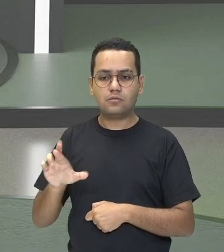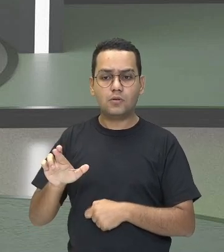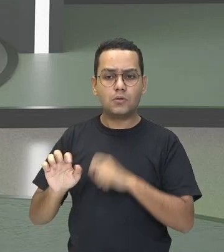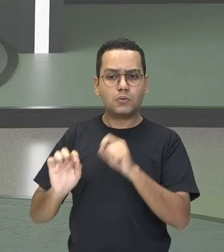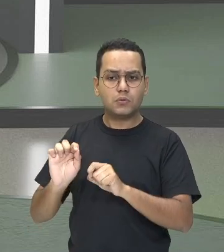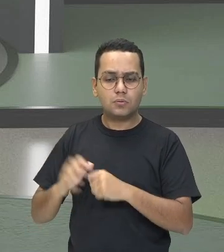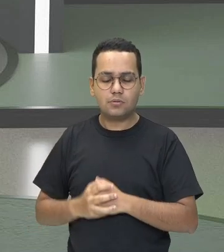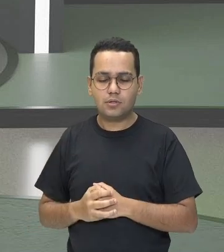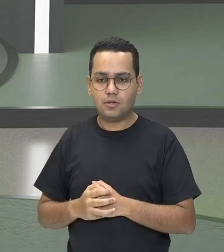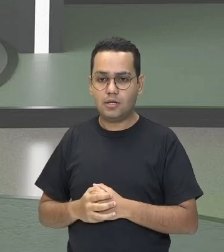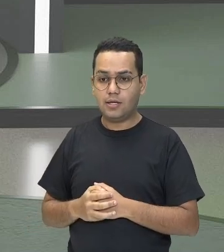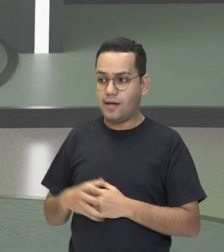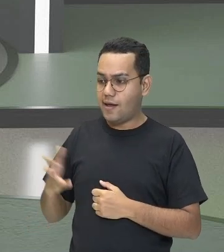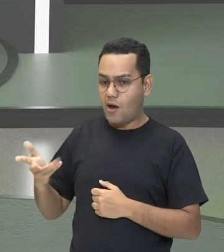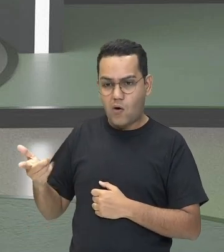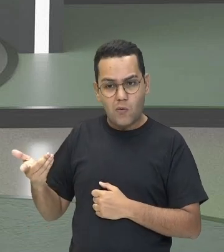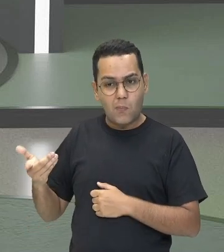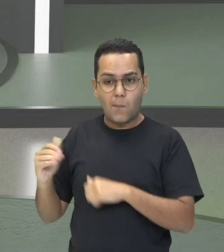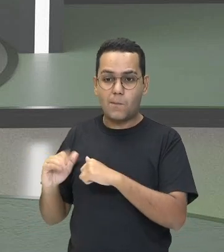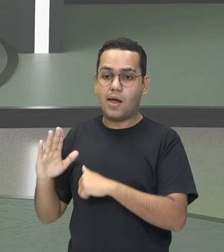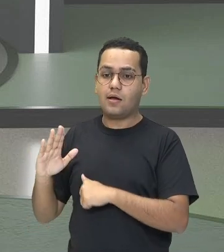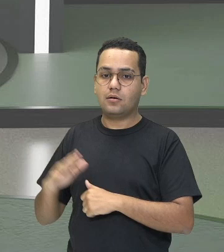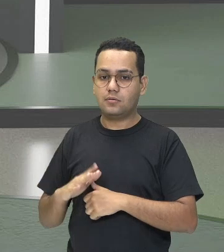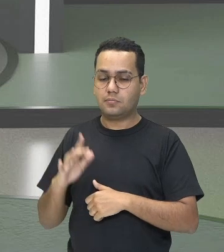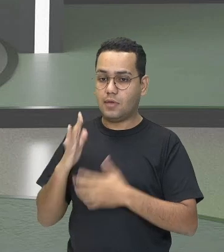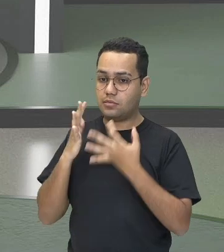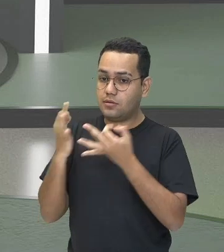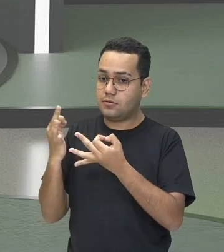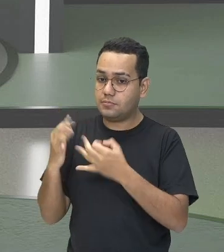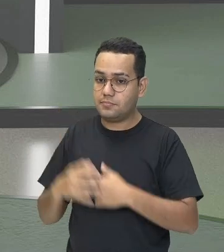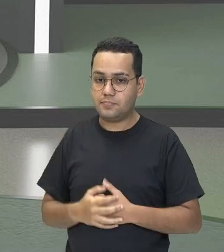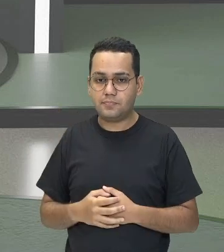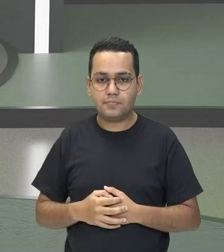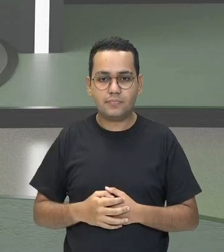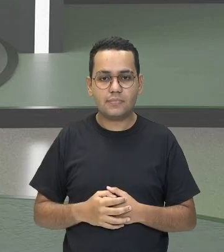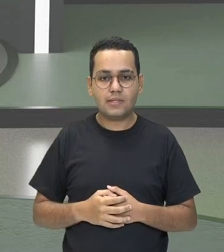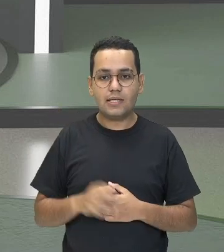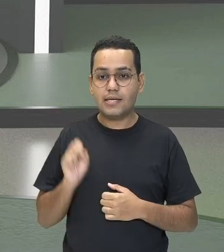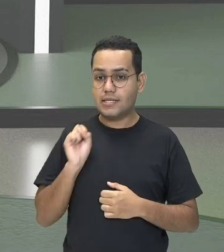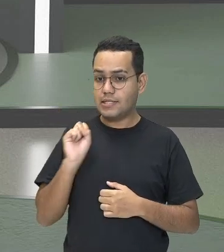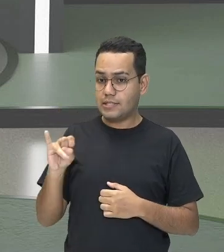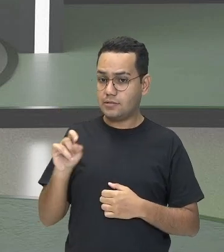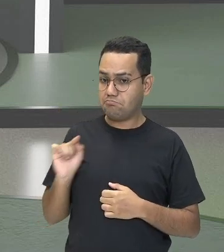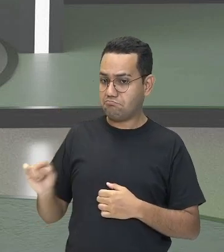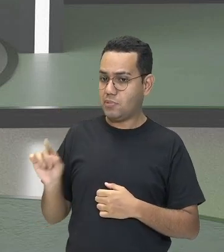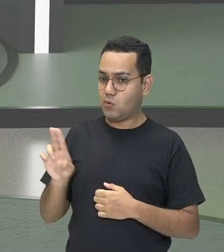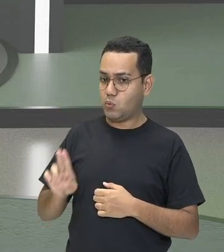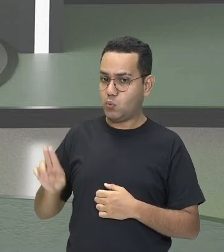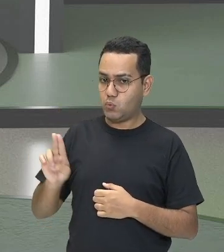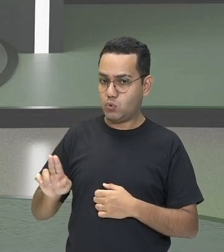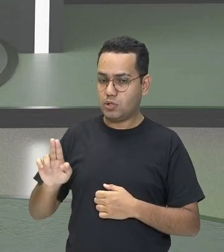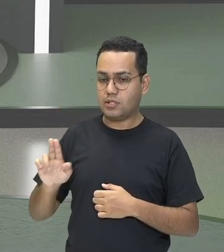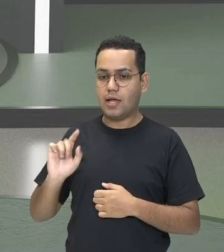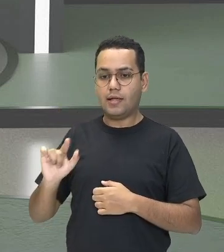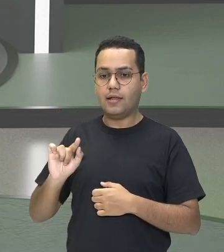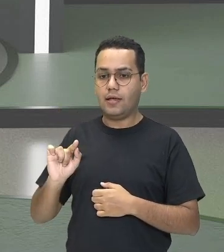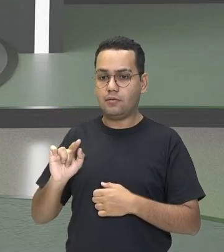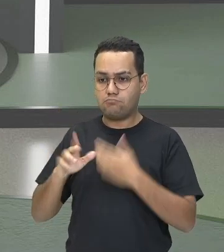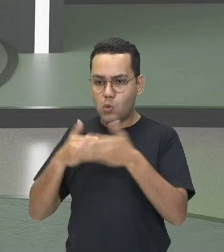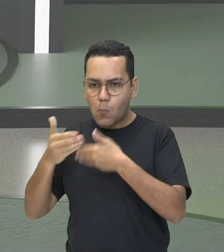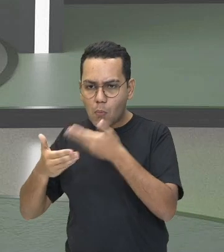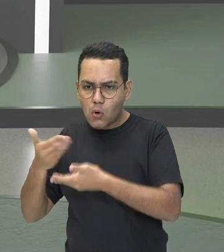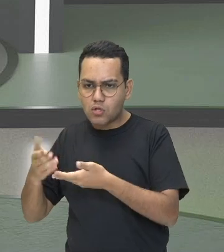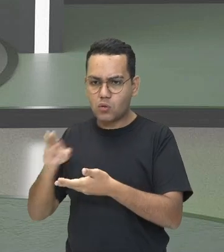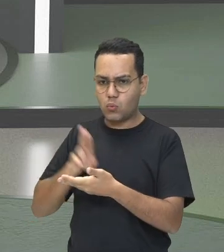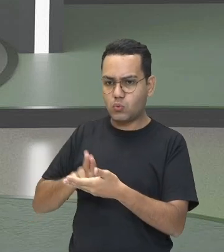das reações mas mas Fique atento aqui quando eu coloco um catalizador ele não é consumido no processo tá se